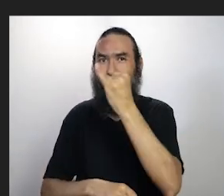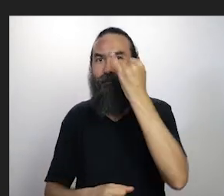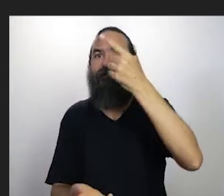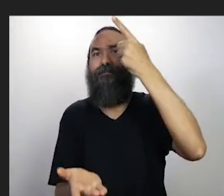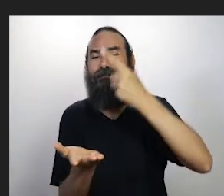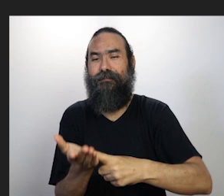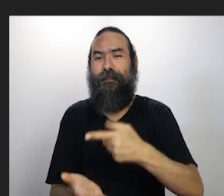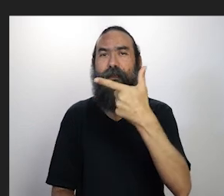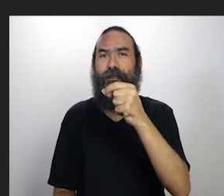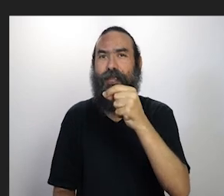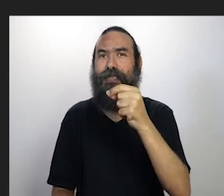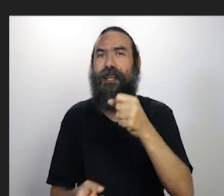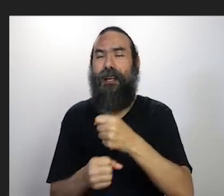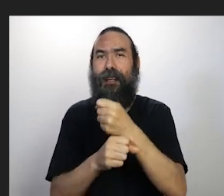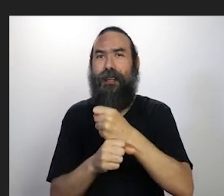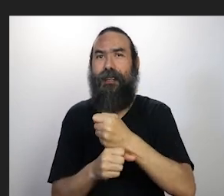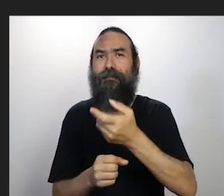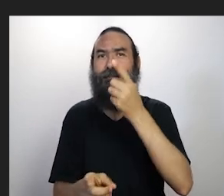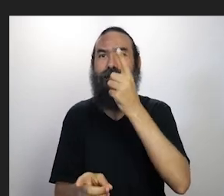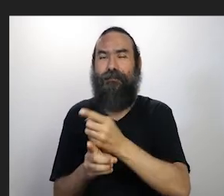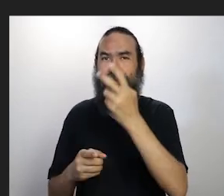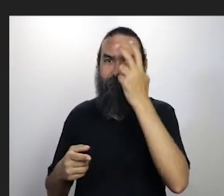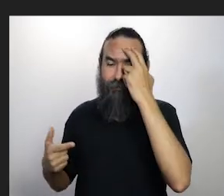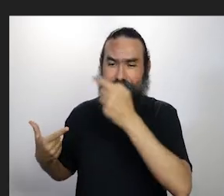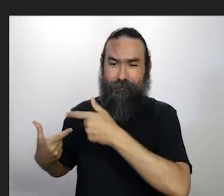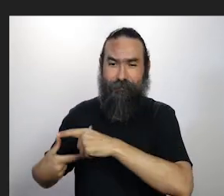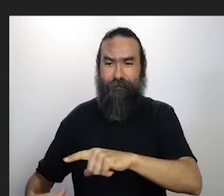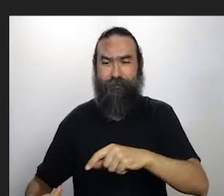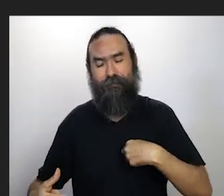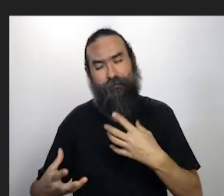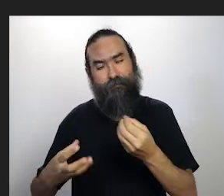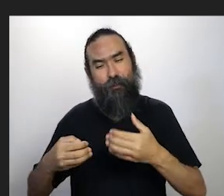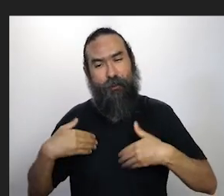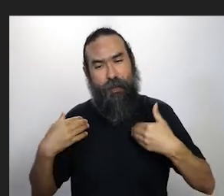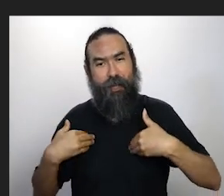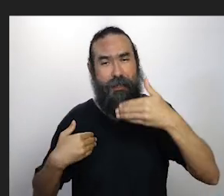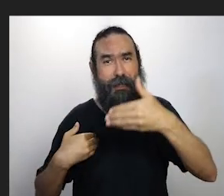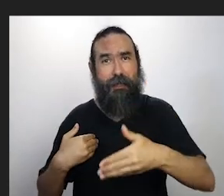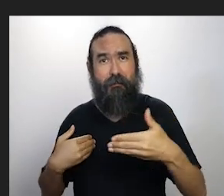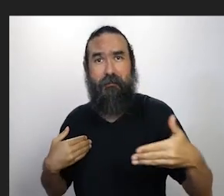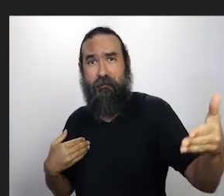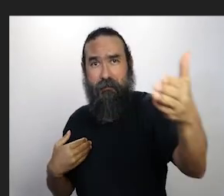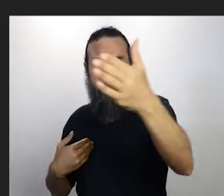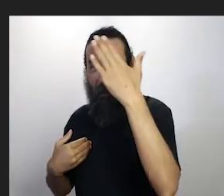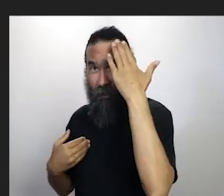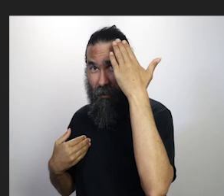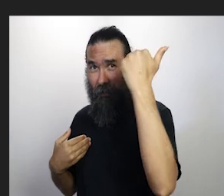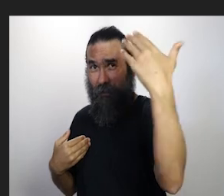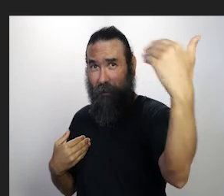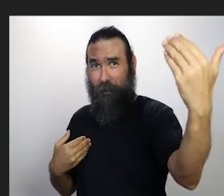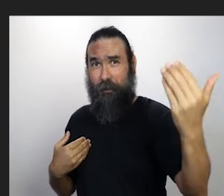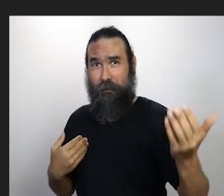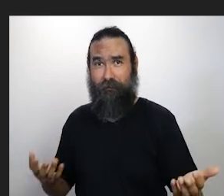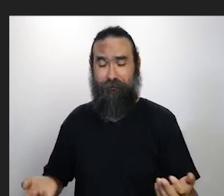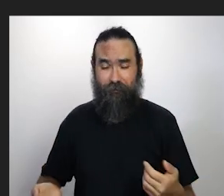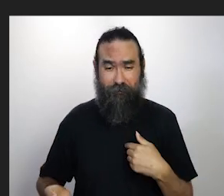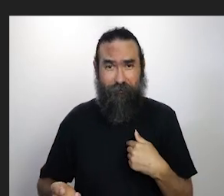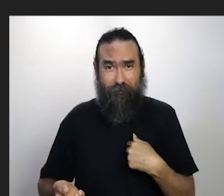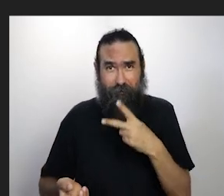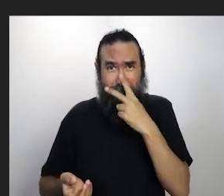20 anos. Então, muito grata, é uma honra estar aqui ao lado de tantas feras, assim, me sinto até mirim de estar aqui falando.